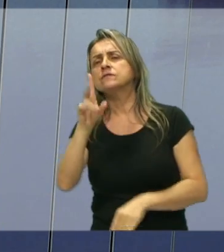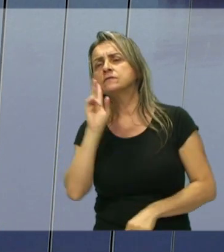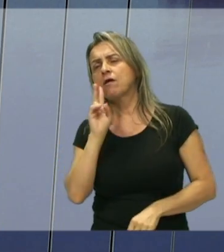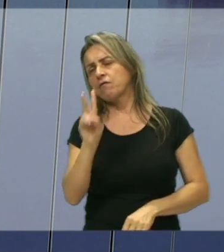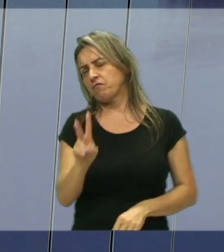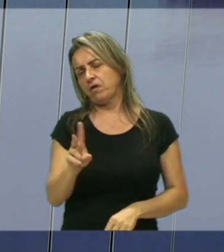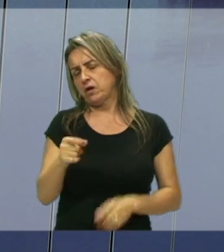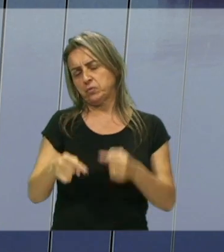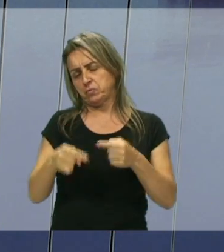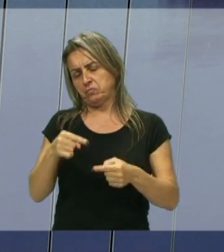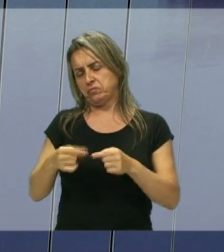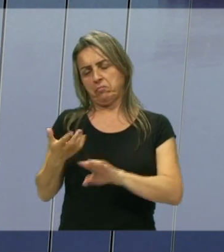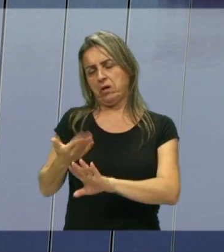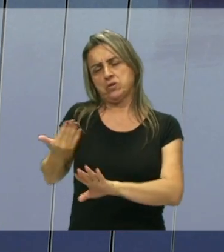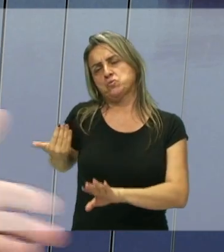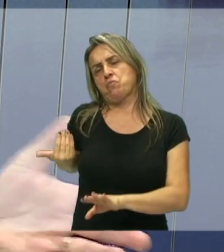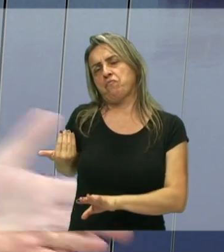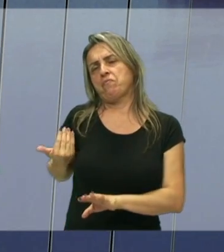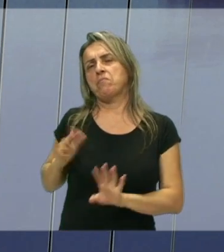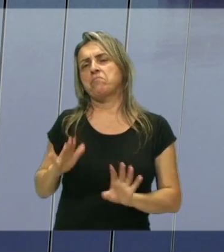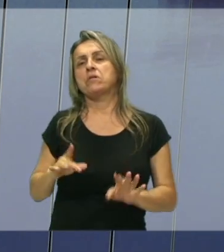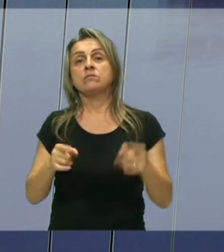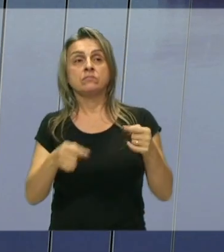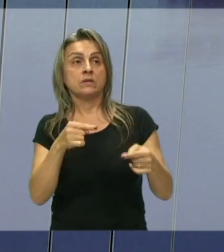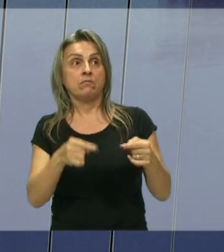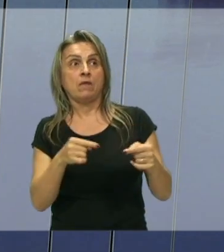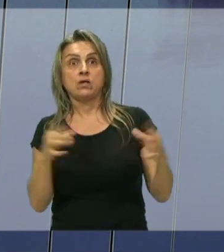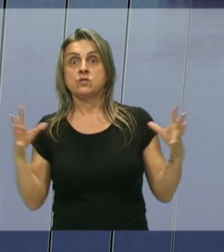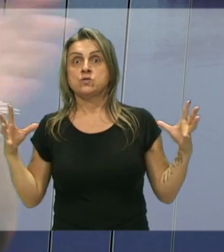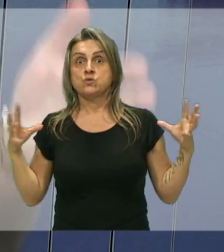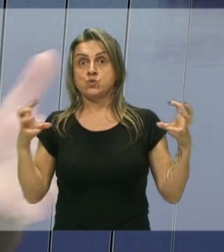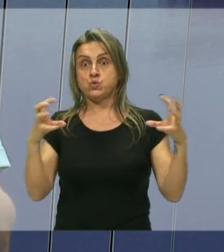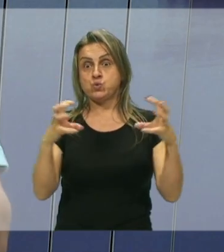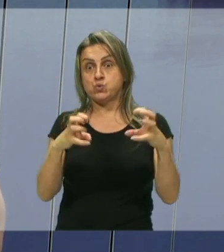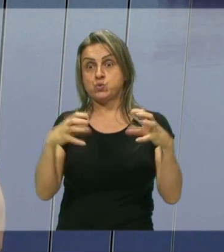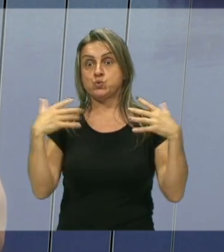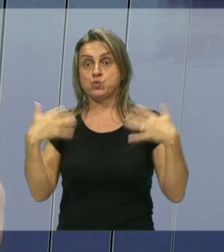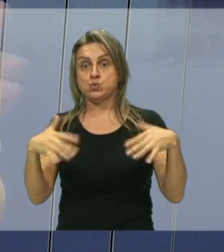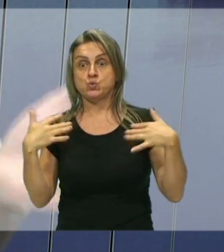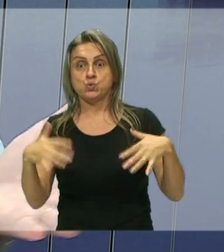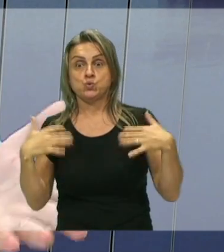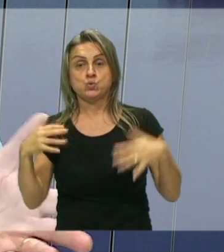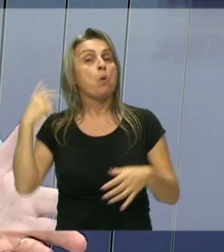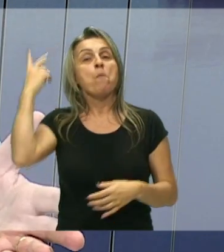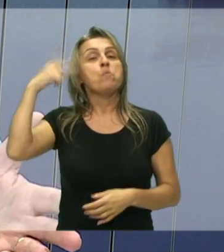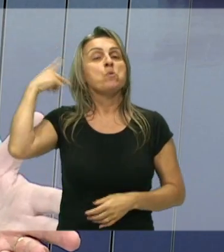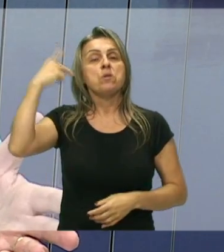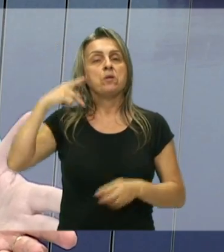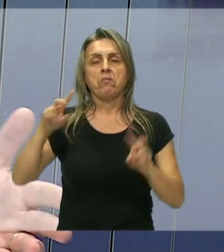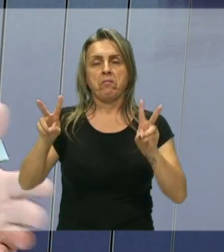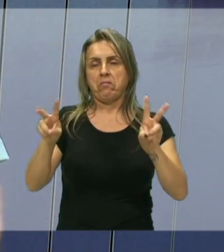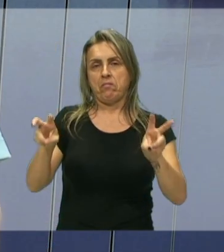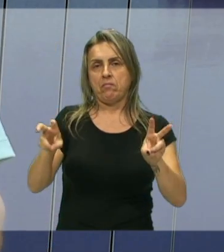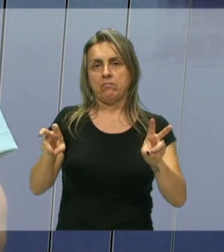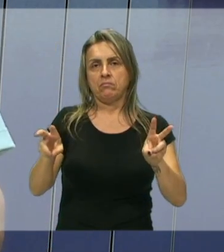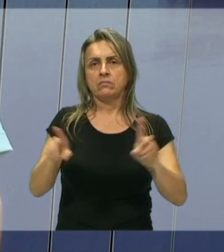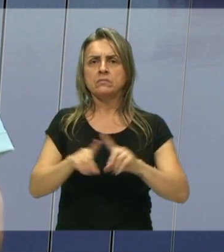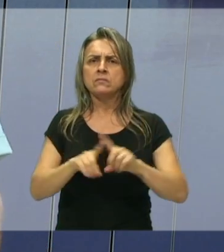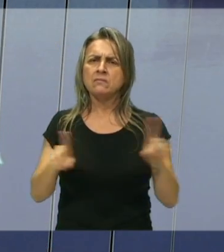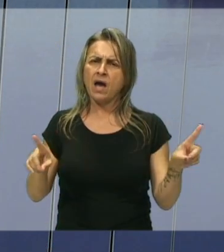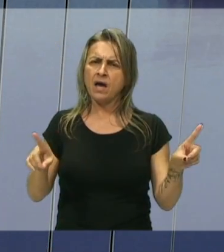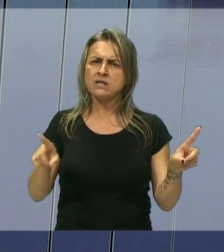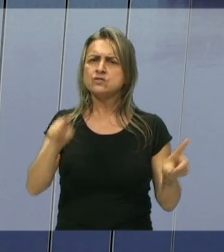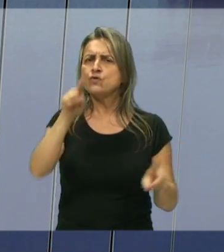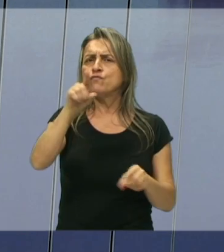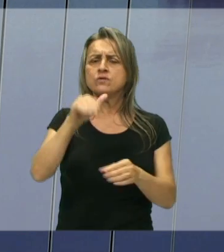no passado, um debate acalorado sobre sobre política, mas não adianta só